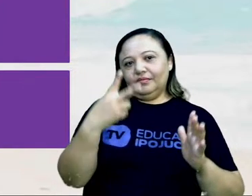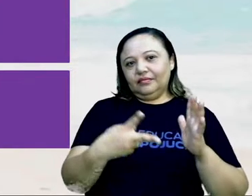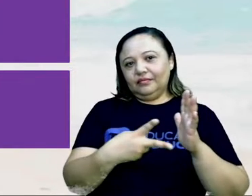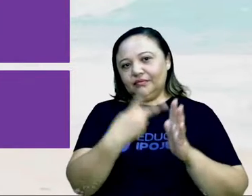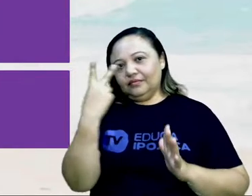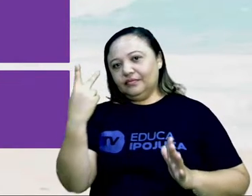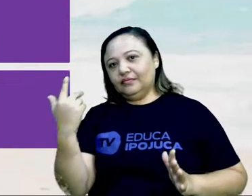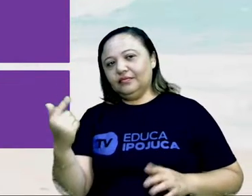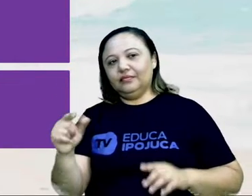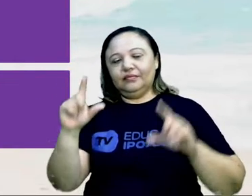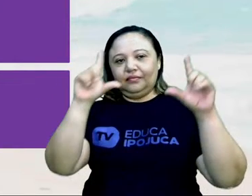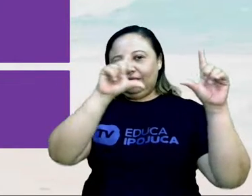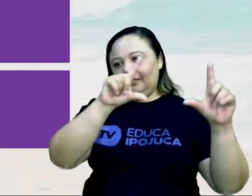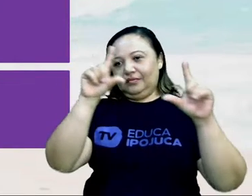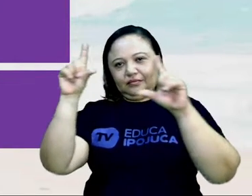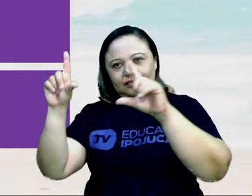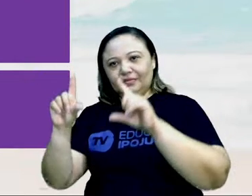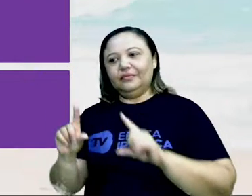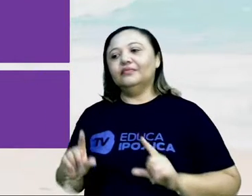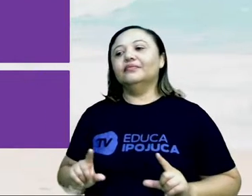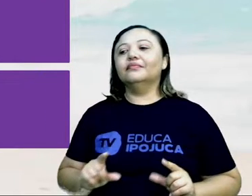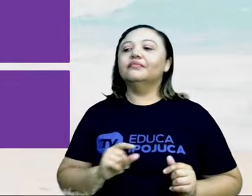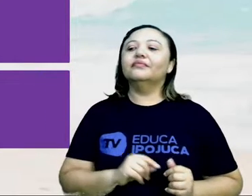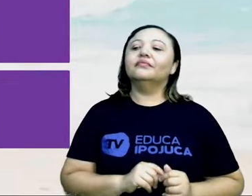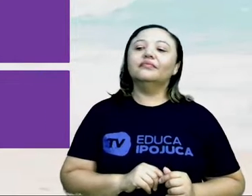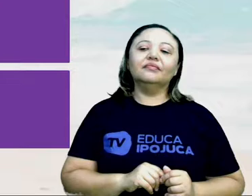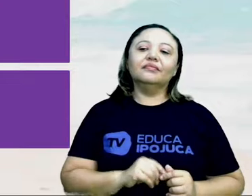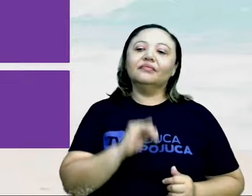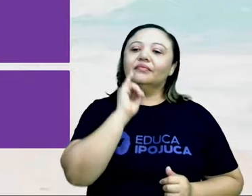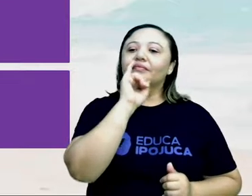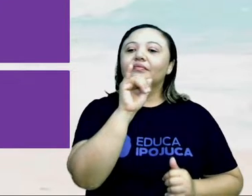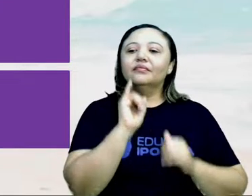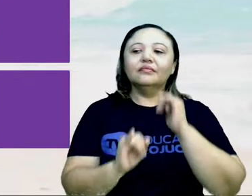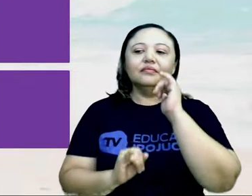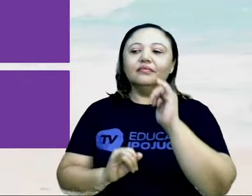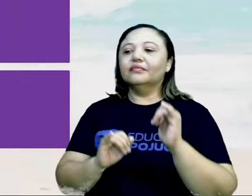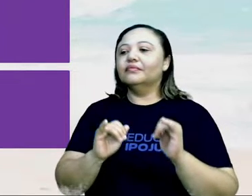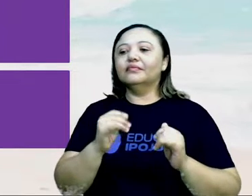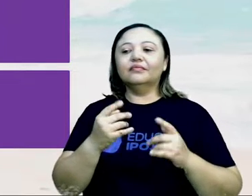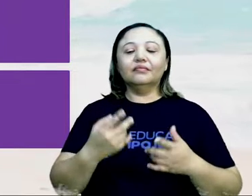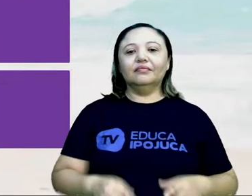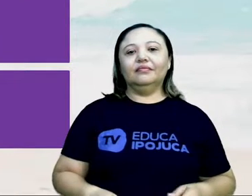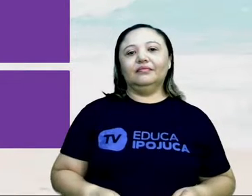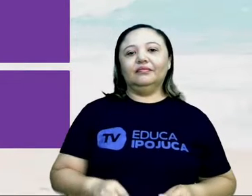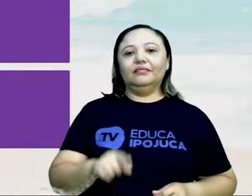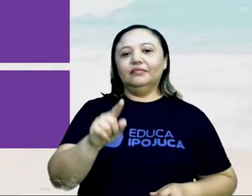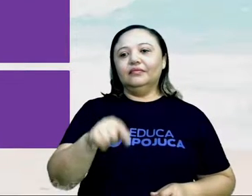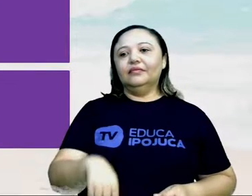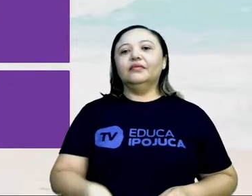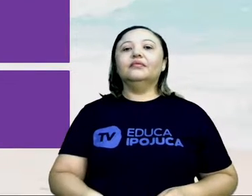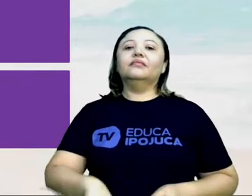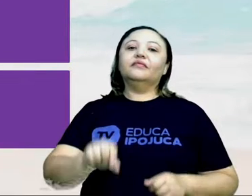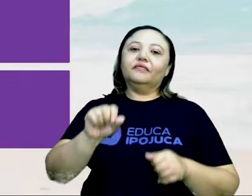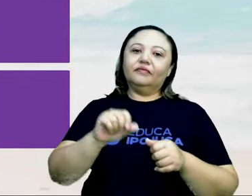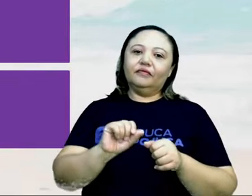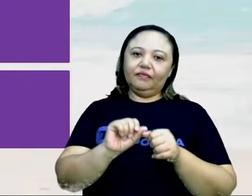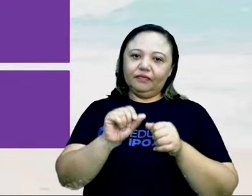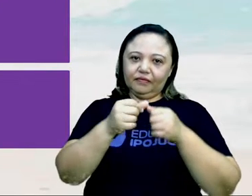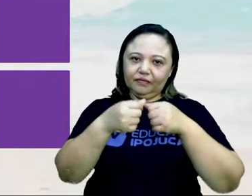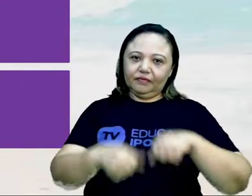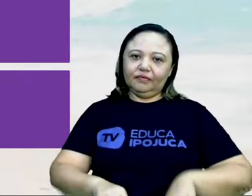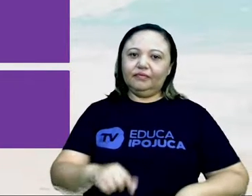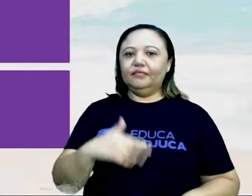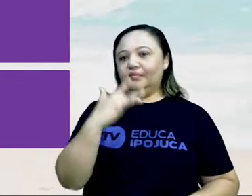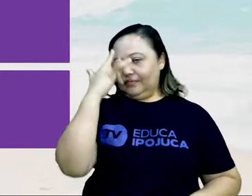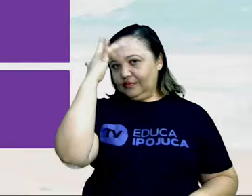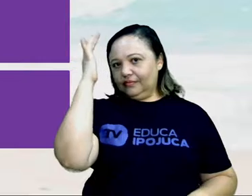segunda coluna, a terceira linha. E aí, de qual lado para qual lado? Para facilitar a nossa comunicação, eu vou